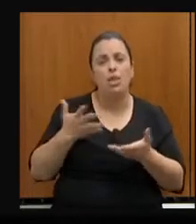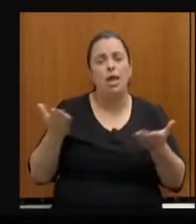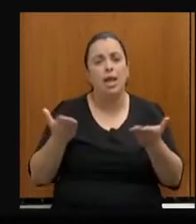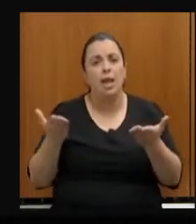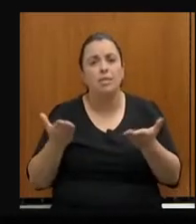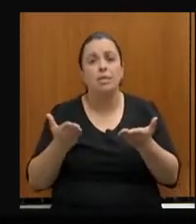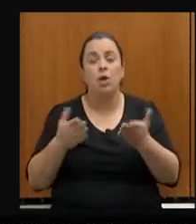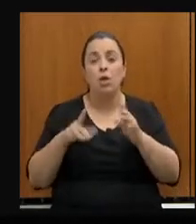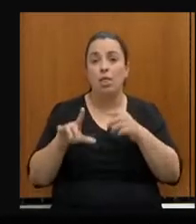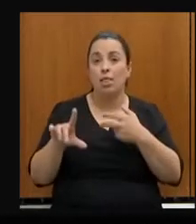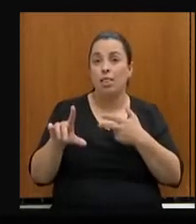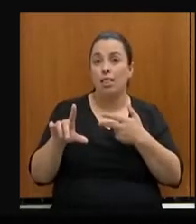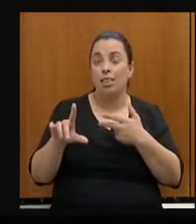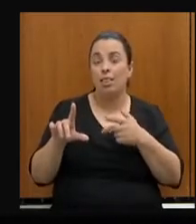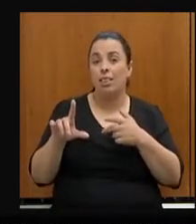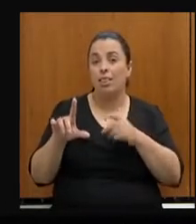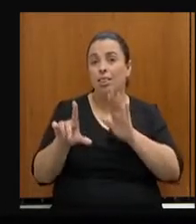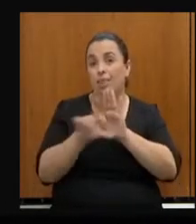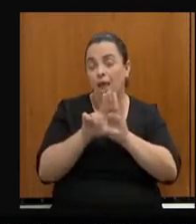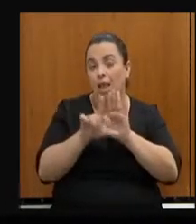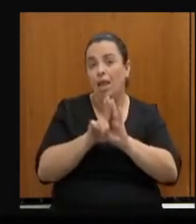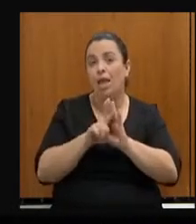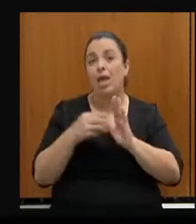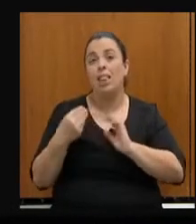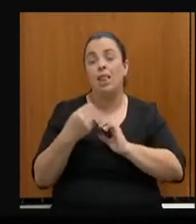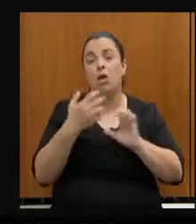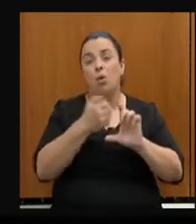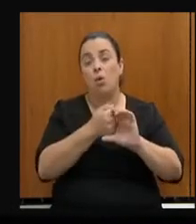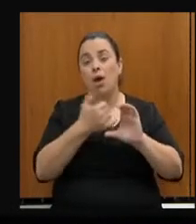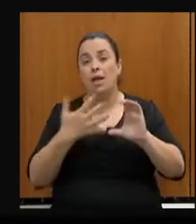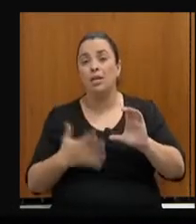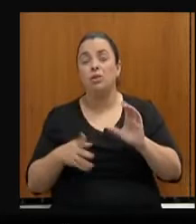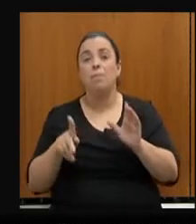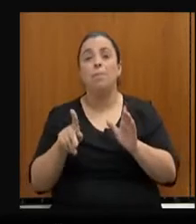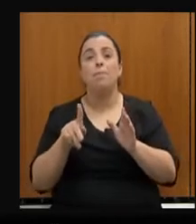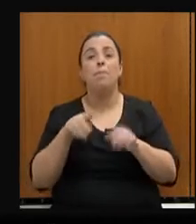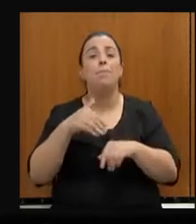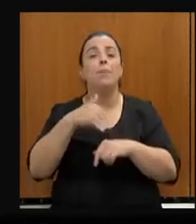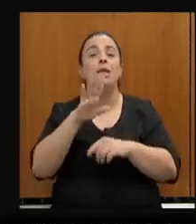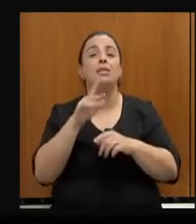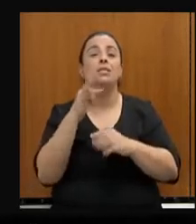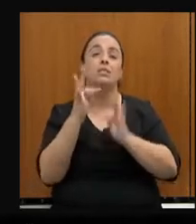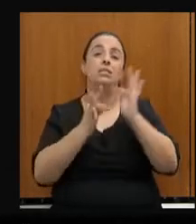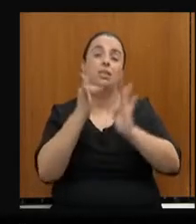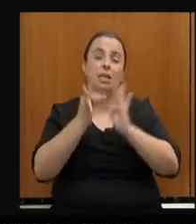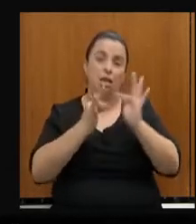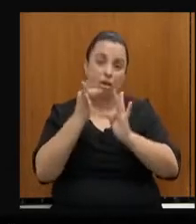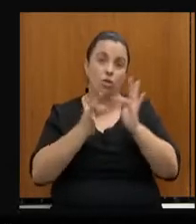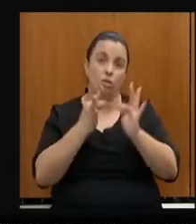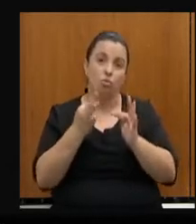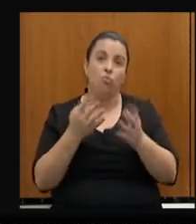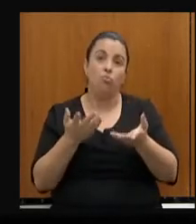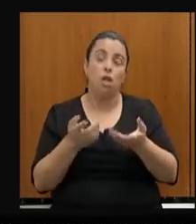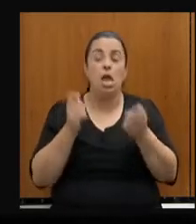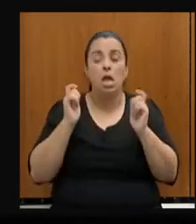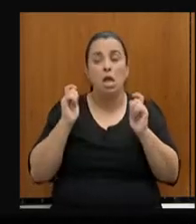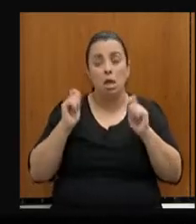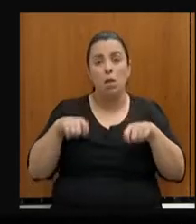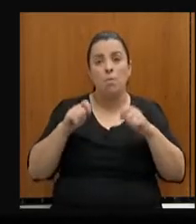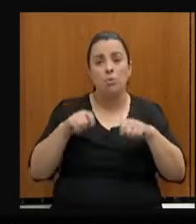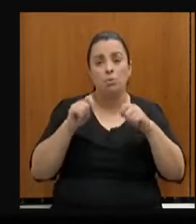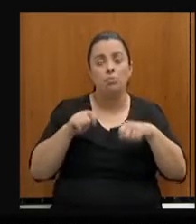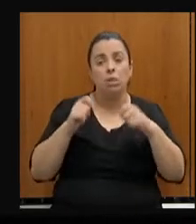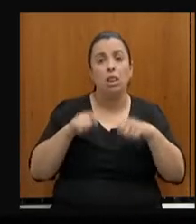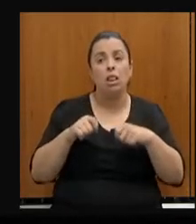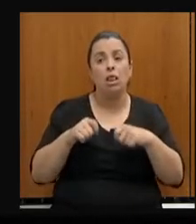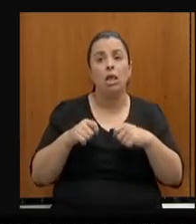conferindo um caráter mais técnico aos licenciamentos ambientais e simultaneamente possibilitou que eles